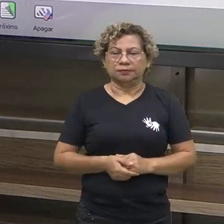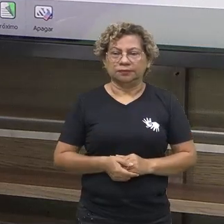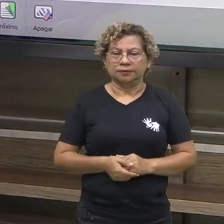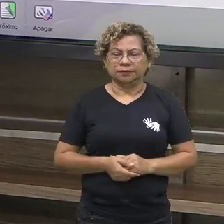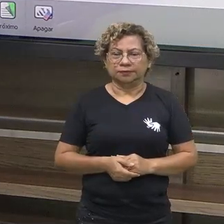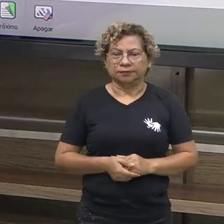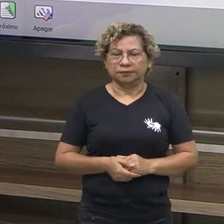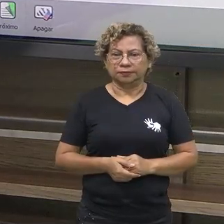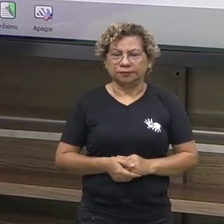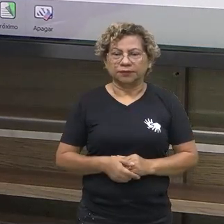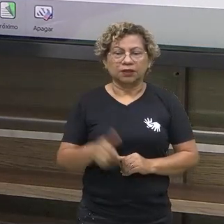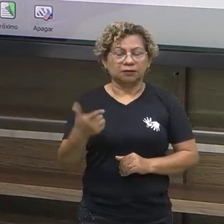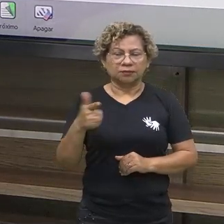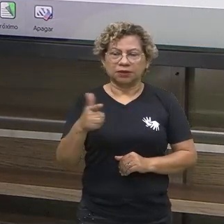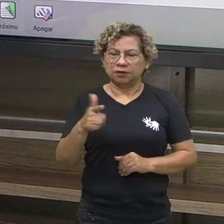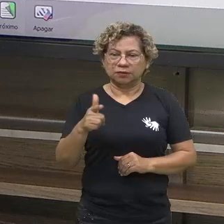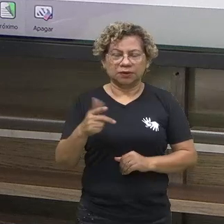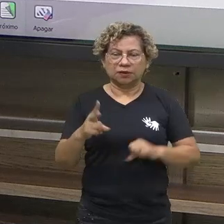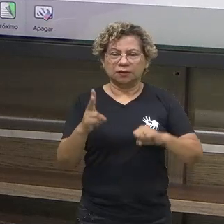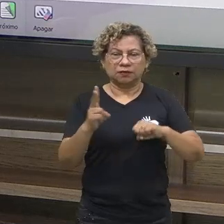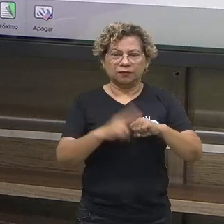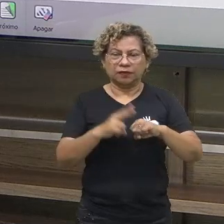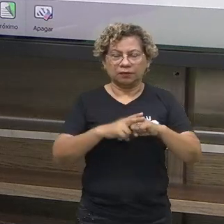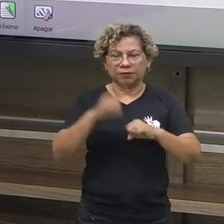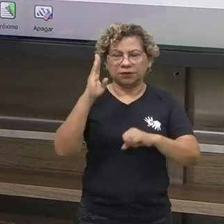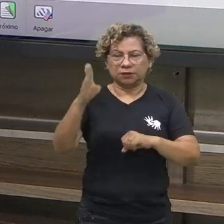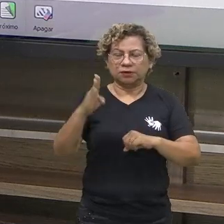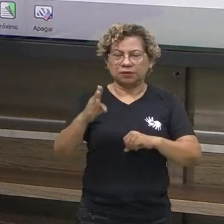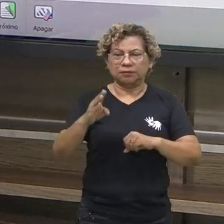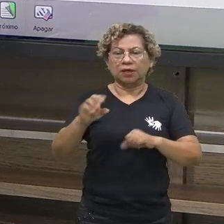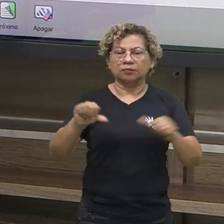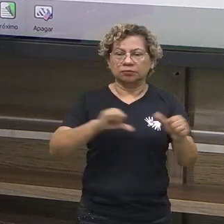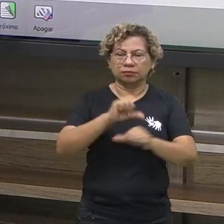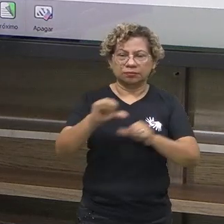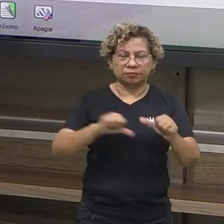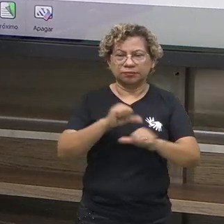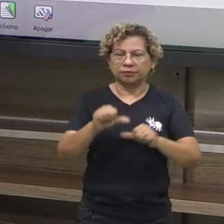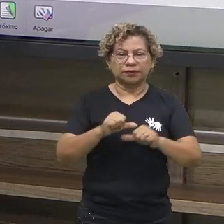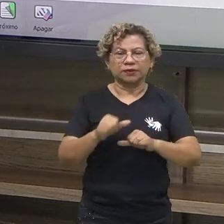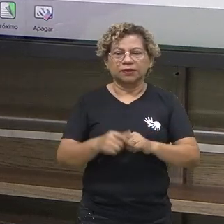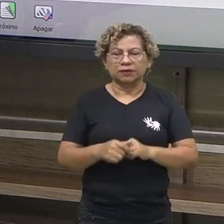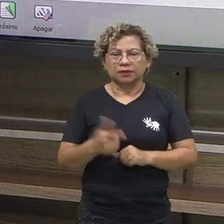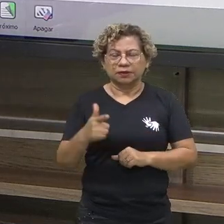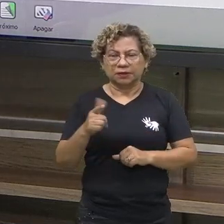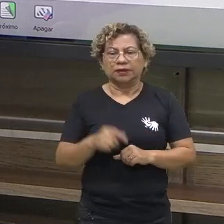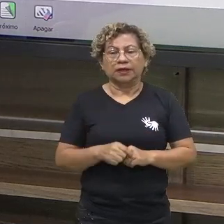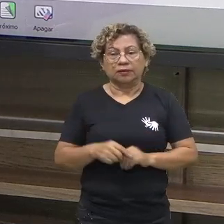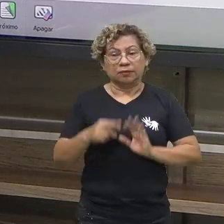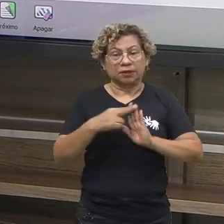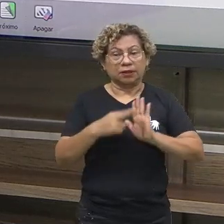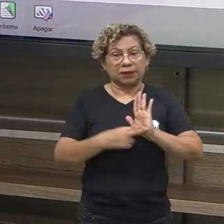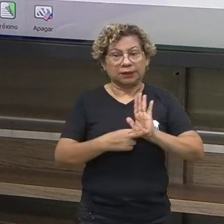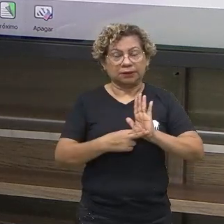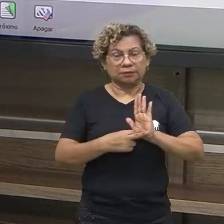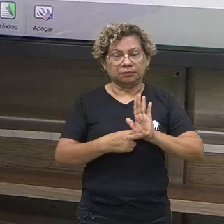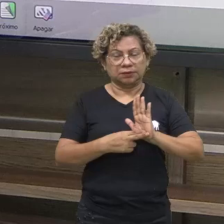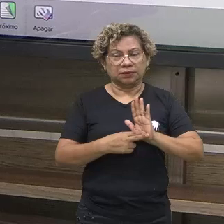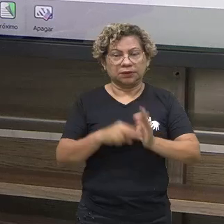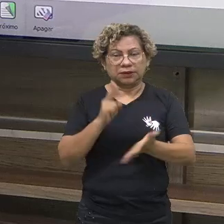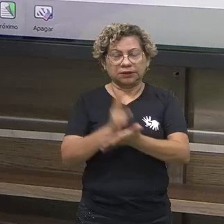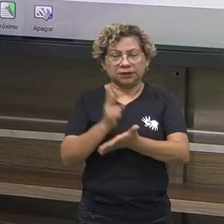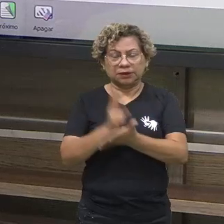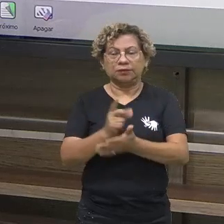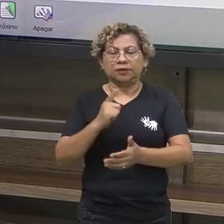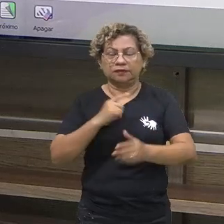né? O verbo principal não sofre alteração quando eu tenho um verbo auxiliar. Isso, na verdade, é uma regra, tá? Toda vez que eu